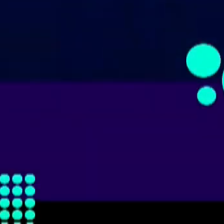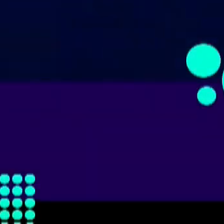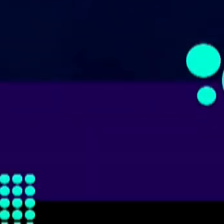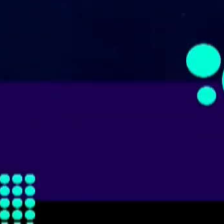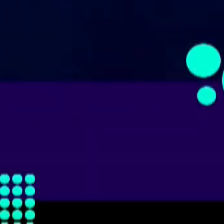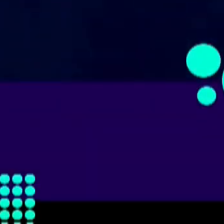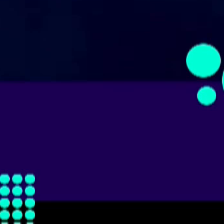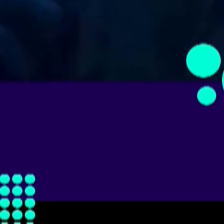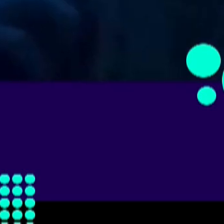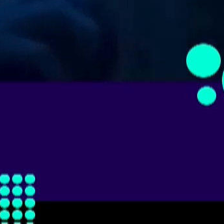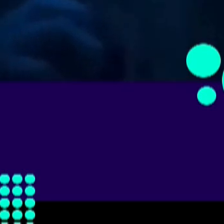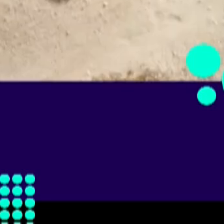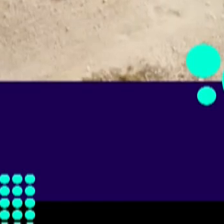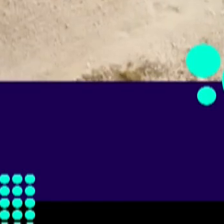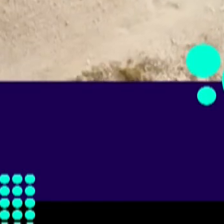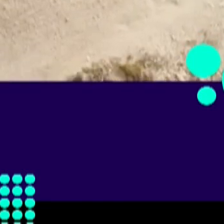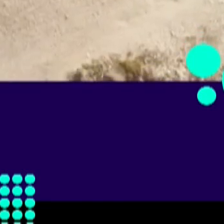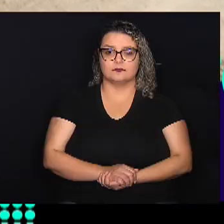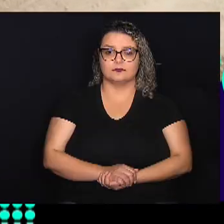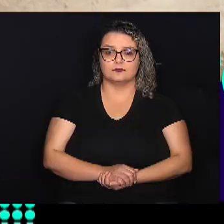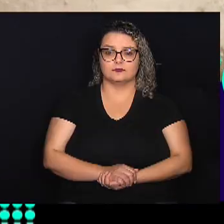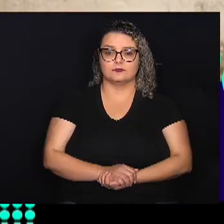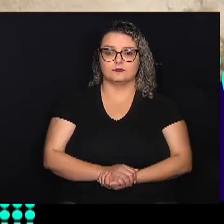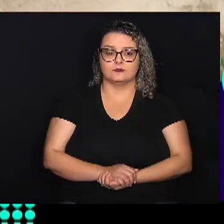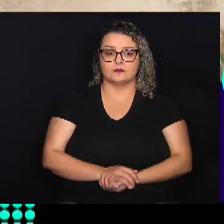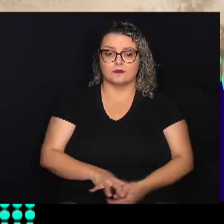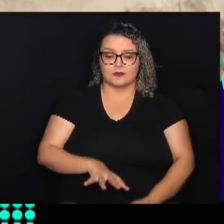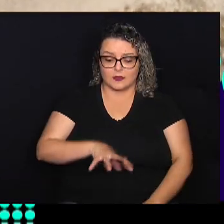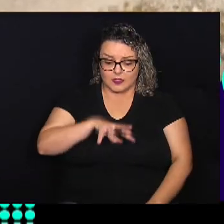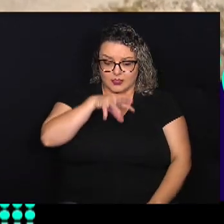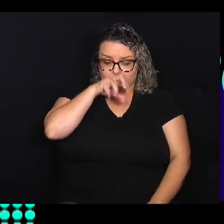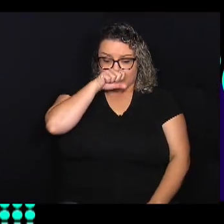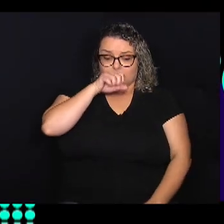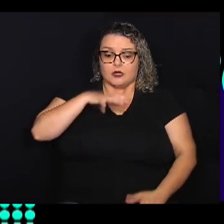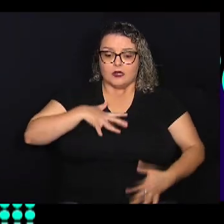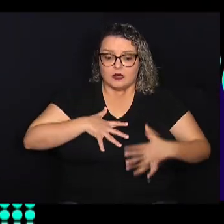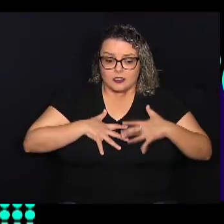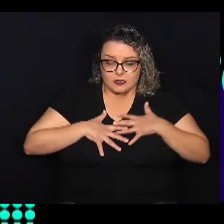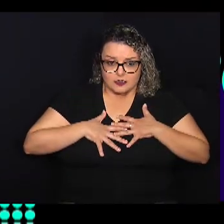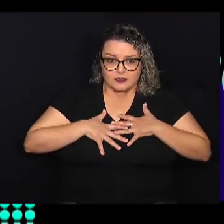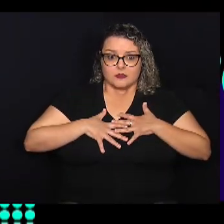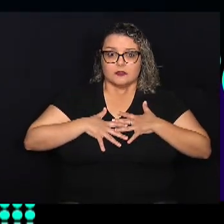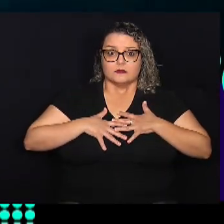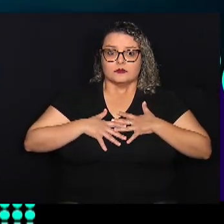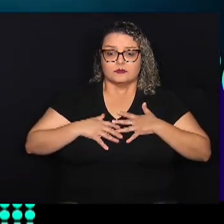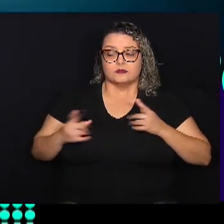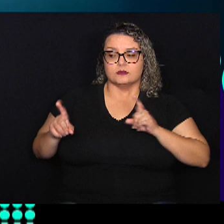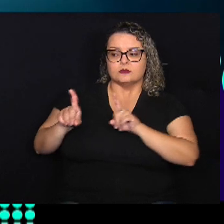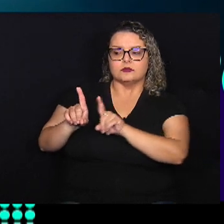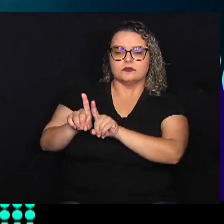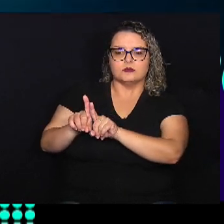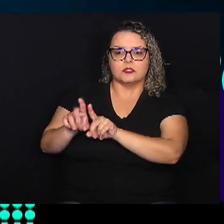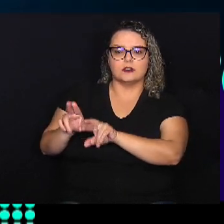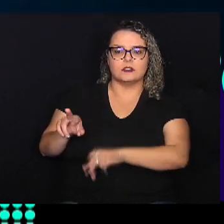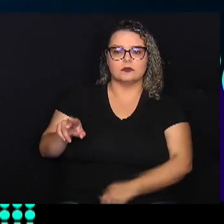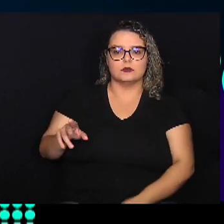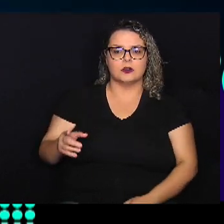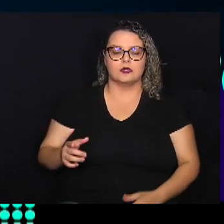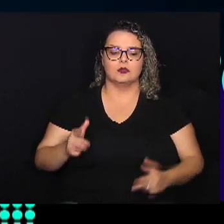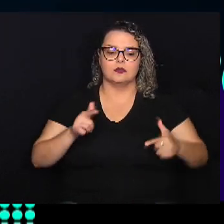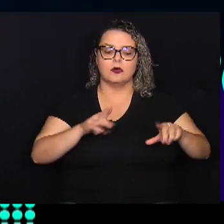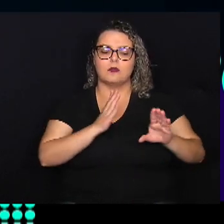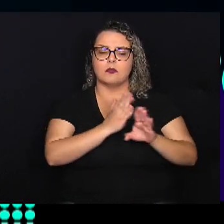Sem ar, Drill e sua irmã May combinam um mergulho nas profundezas de um lugar paradisíaco, mas muito